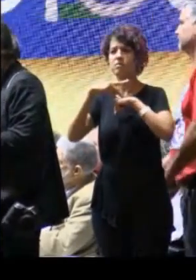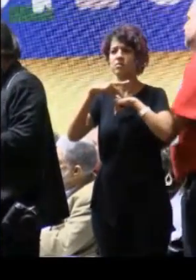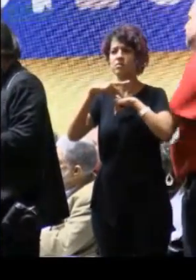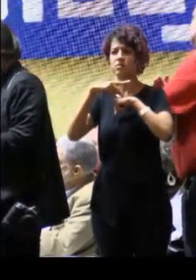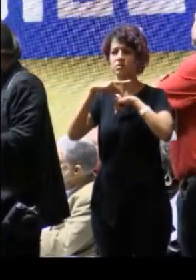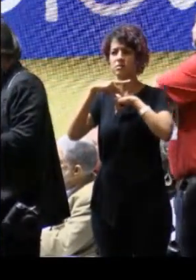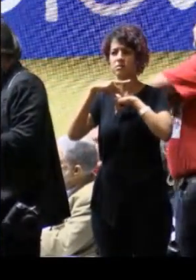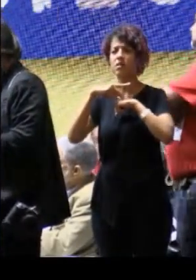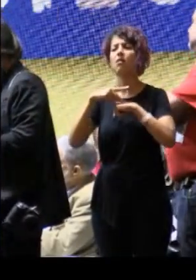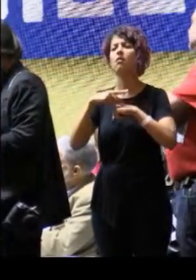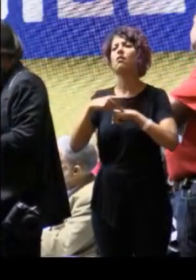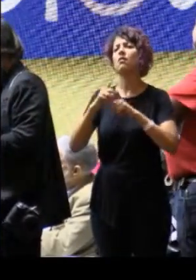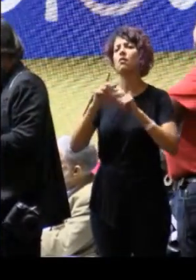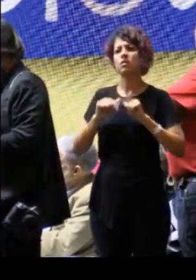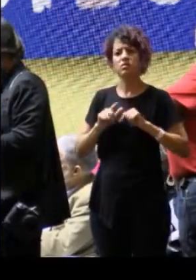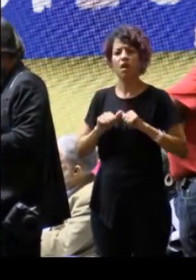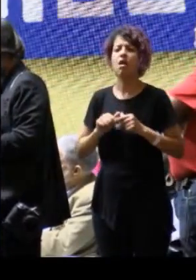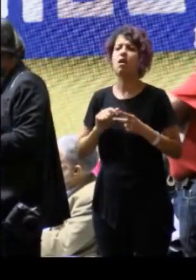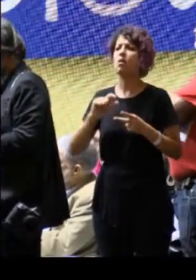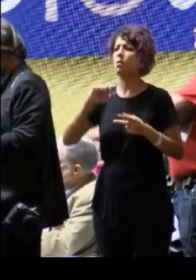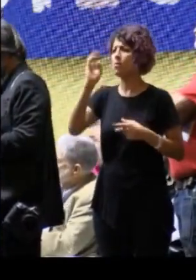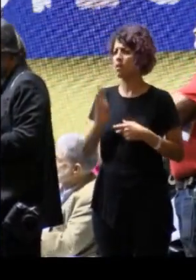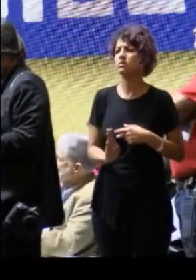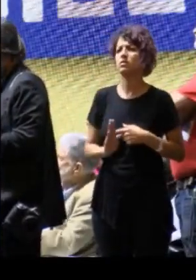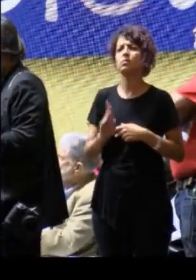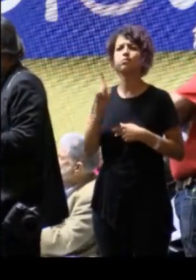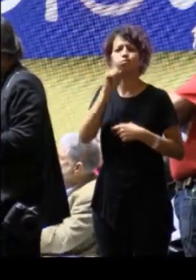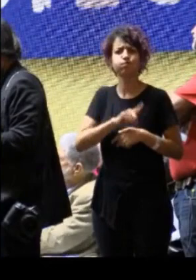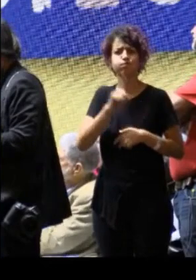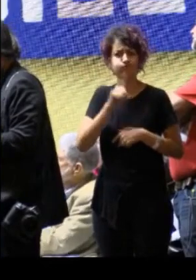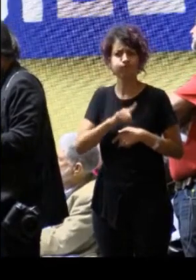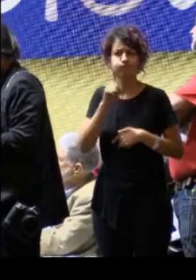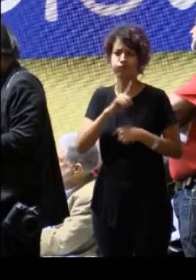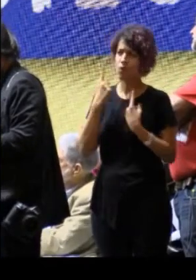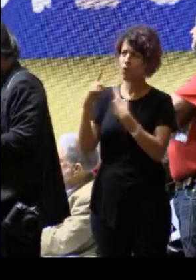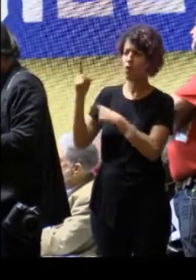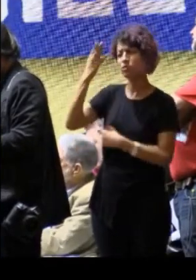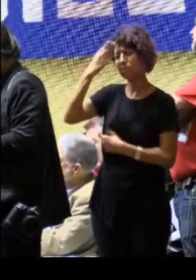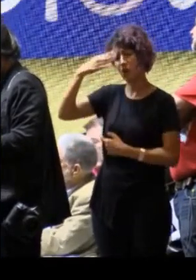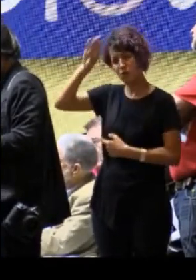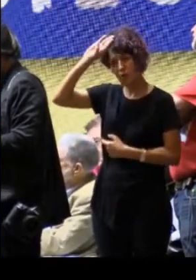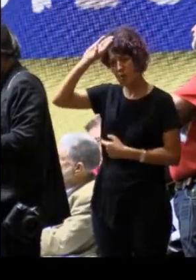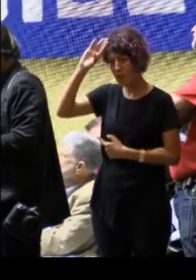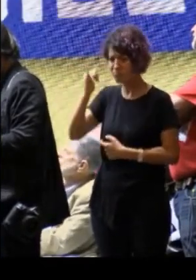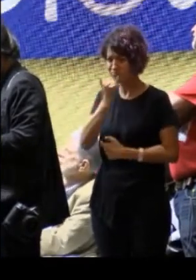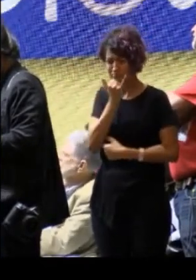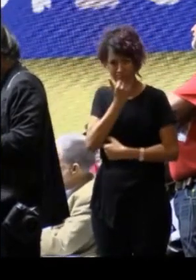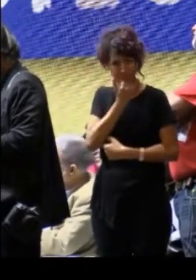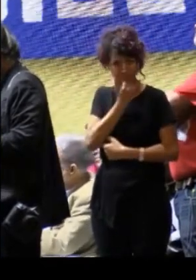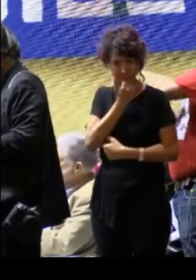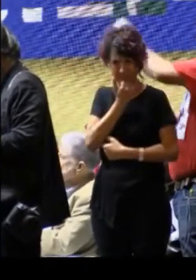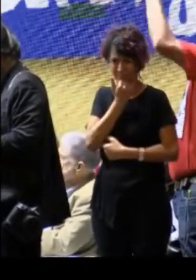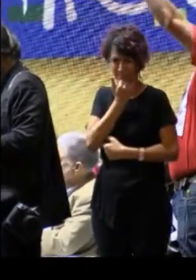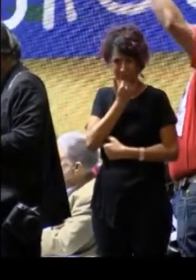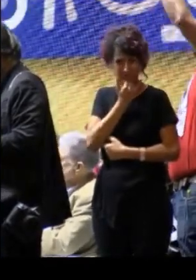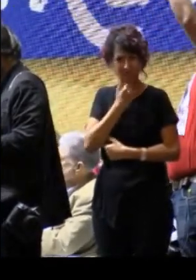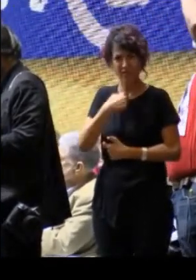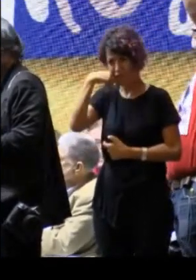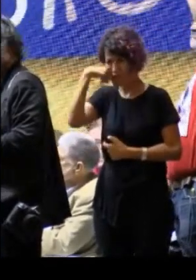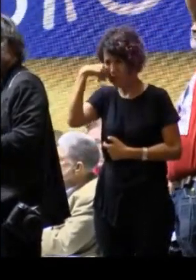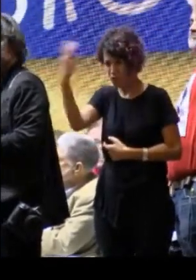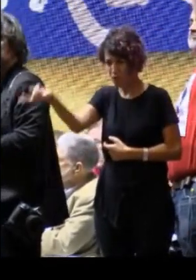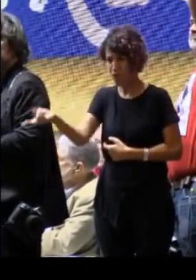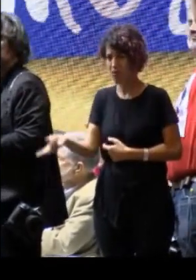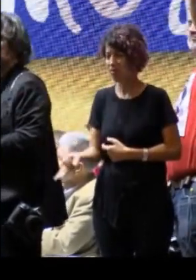Brasil, Israel e Estados Unidos votaram contra Cuba numa decisão vergonhosa que lameia o nome